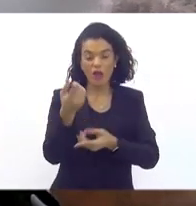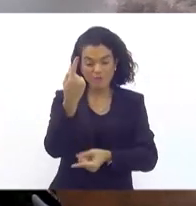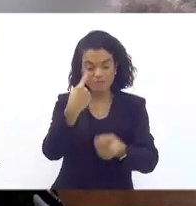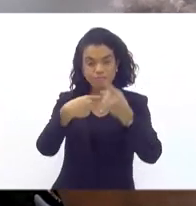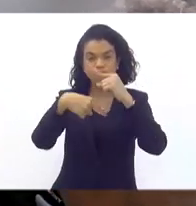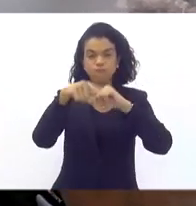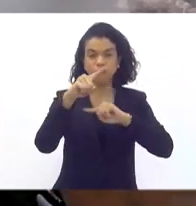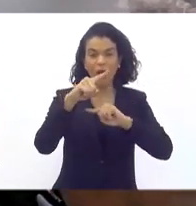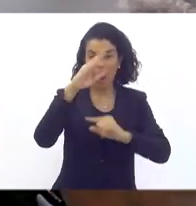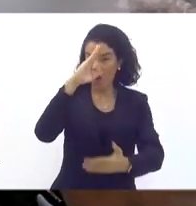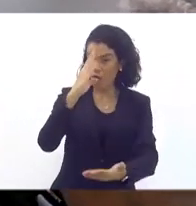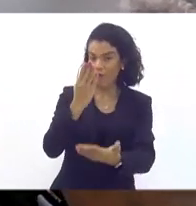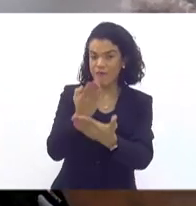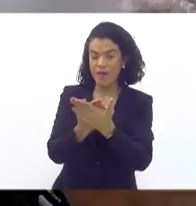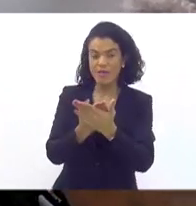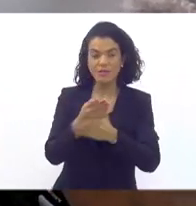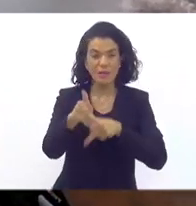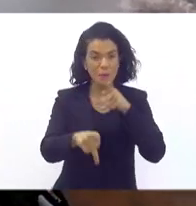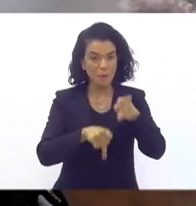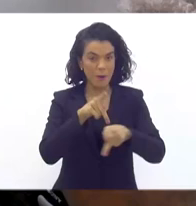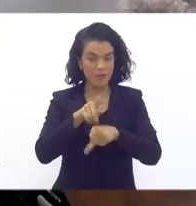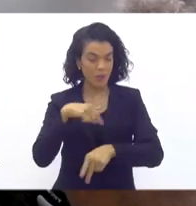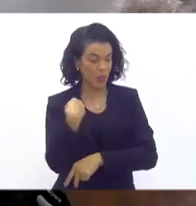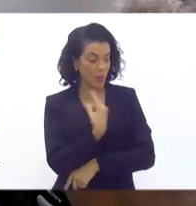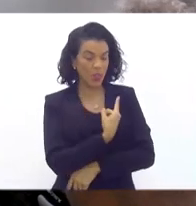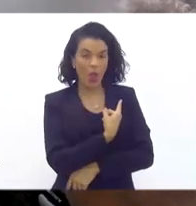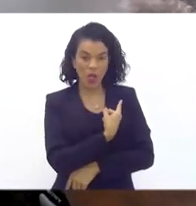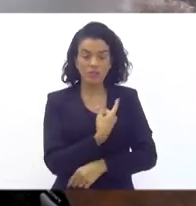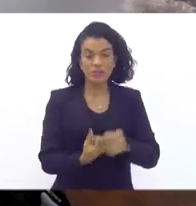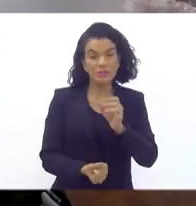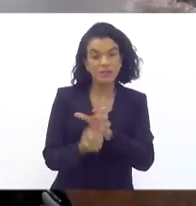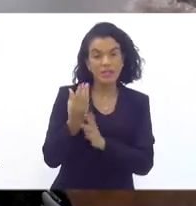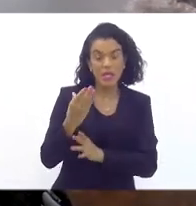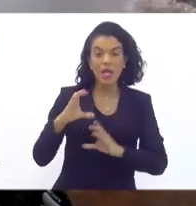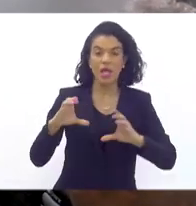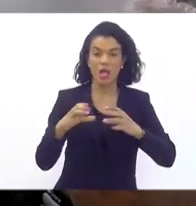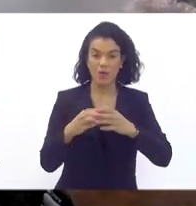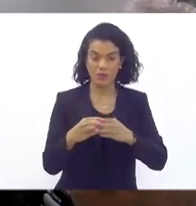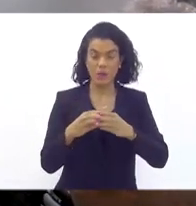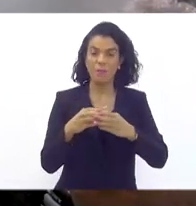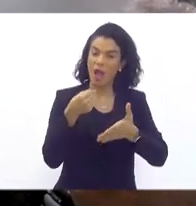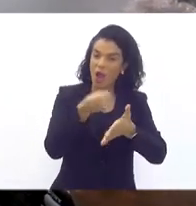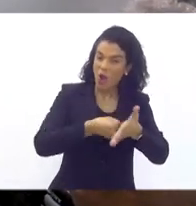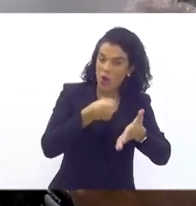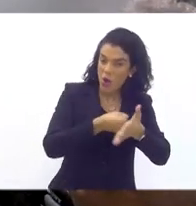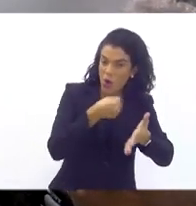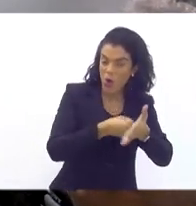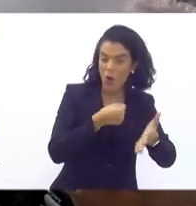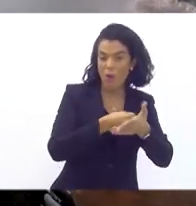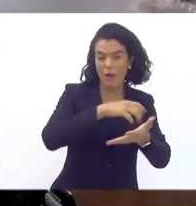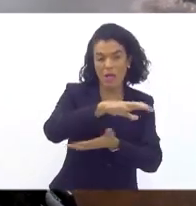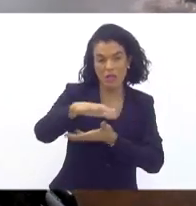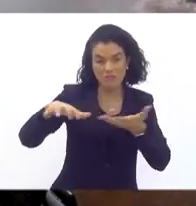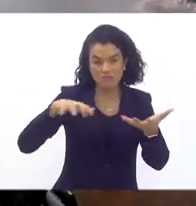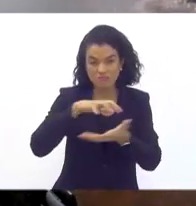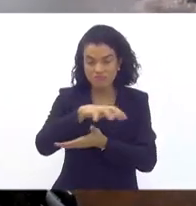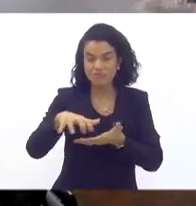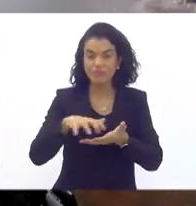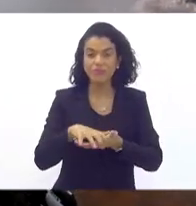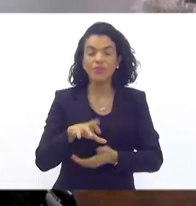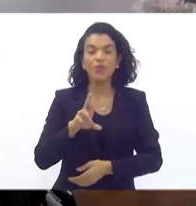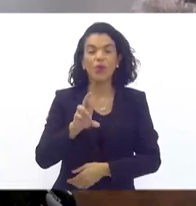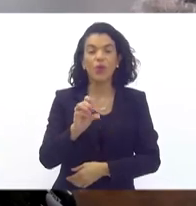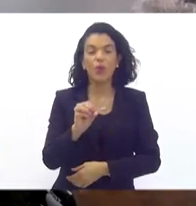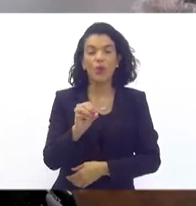que o cidadão prestou a nós mas criamos essa comissão para que pudéssemos combater toda essa desordem Deputado Rodrigo